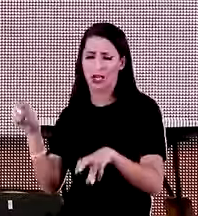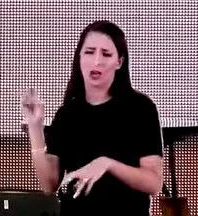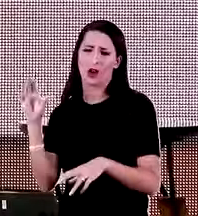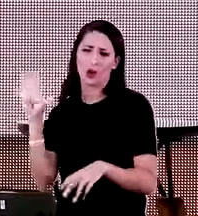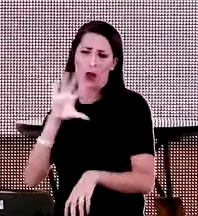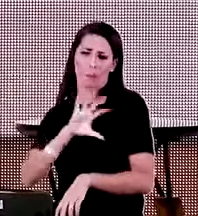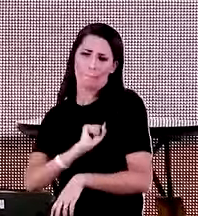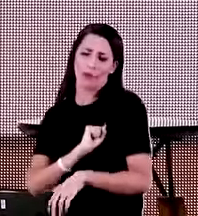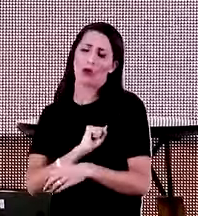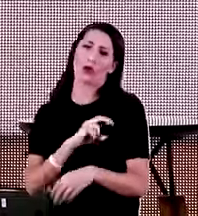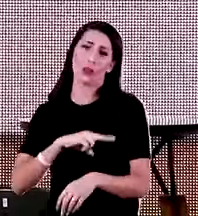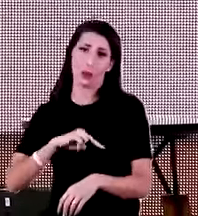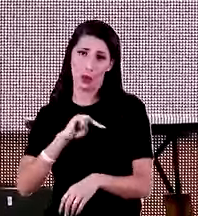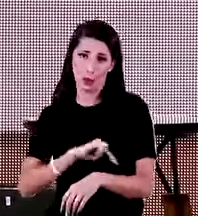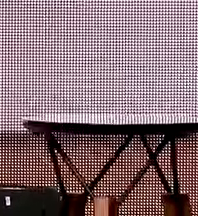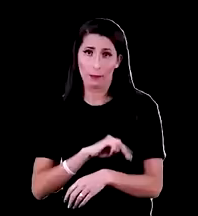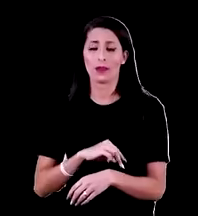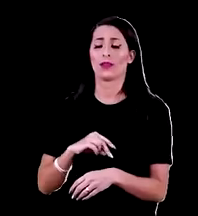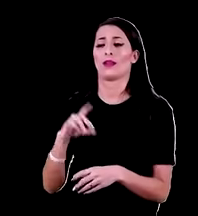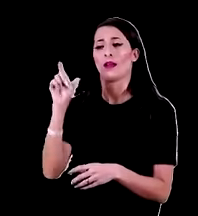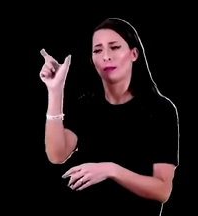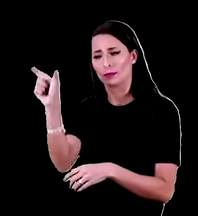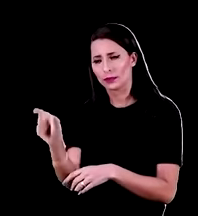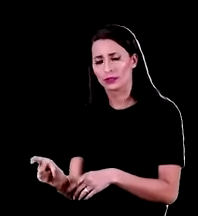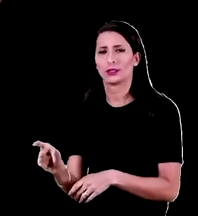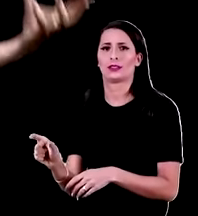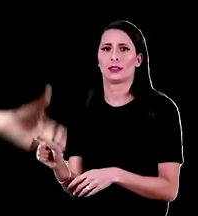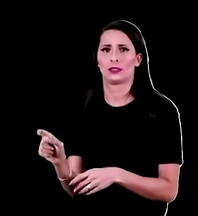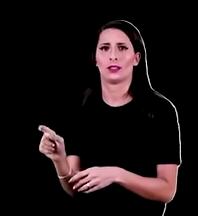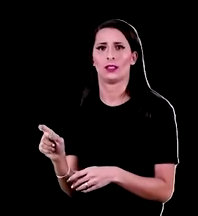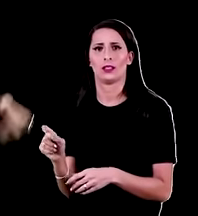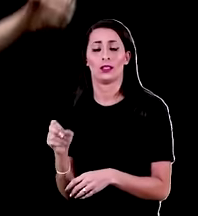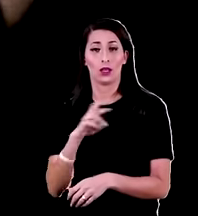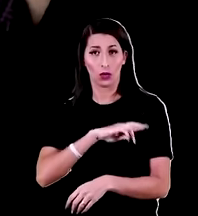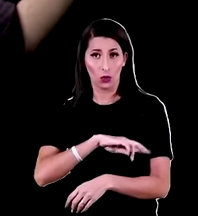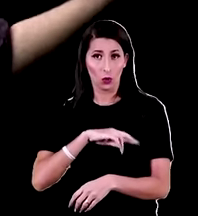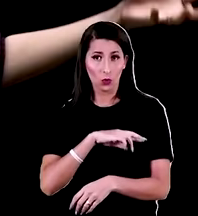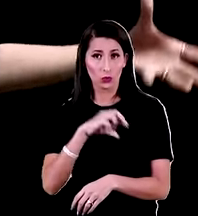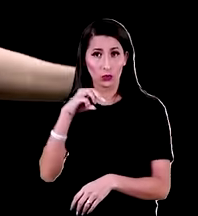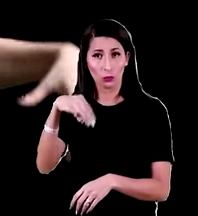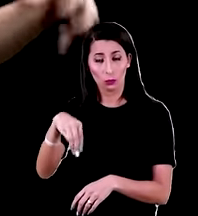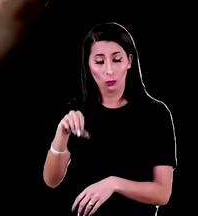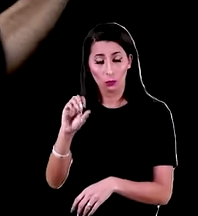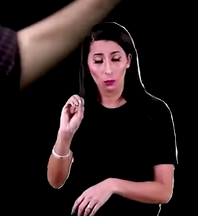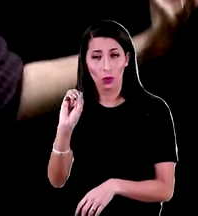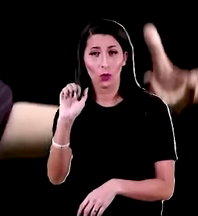sua presença. Ruth era moabita, ela estava no meio do seu